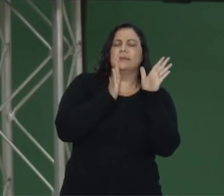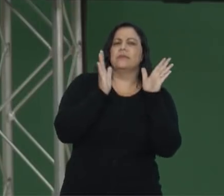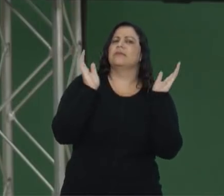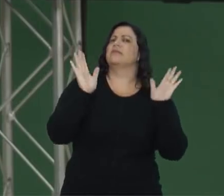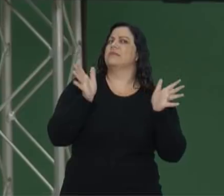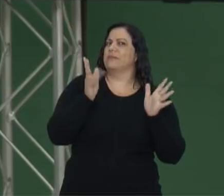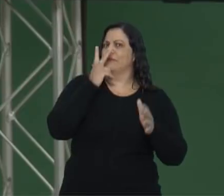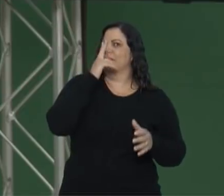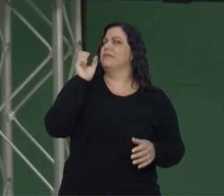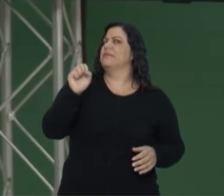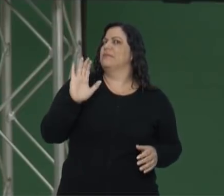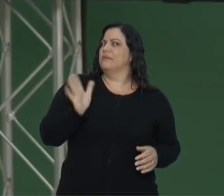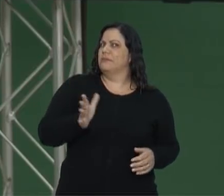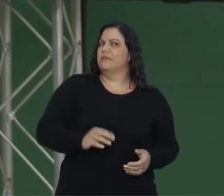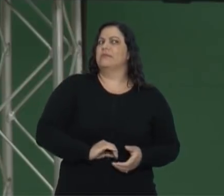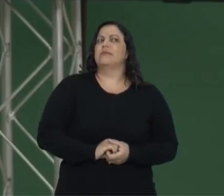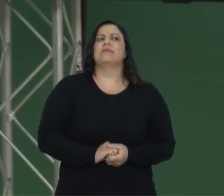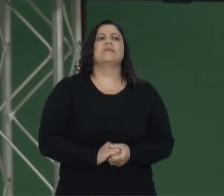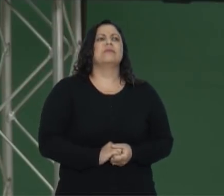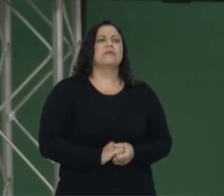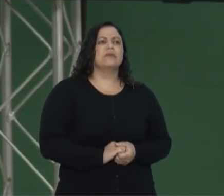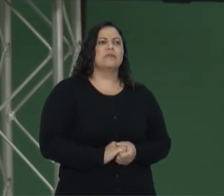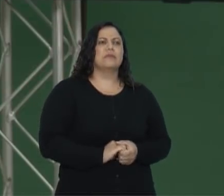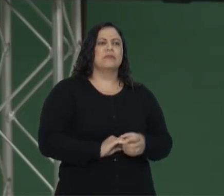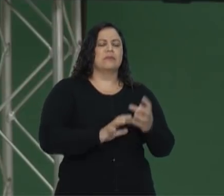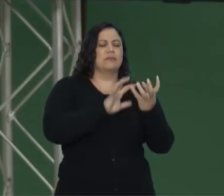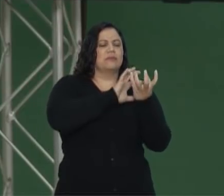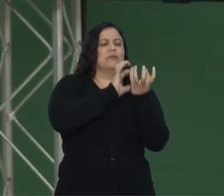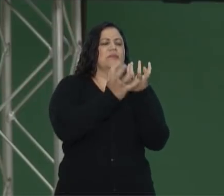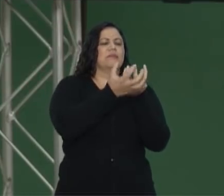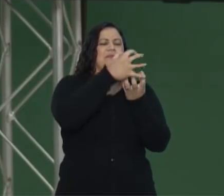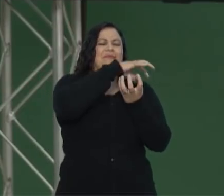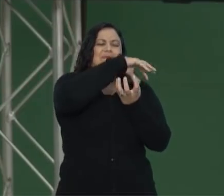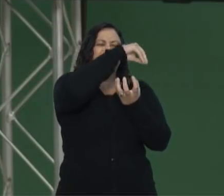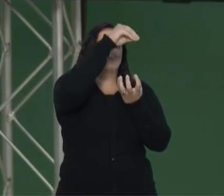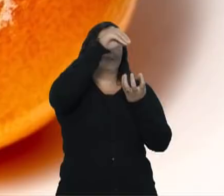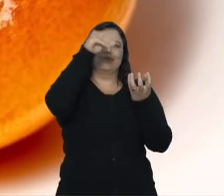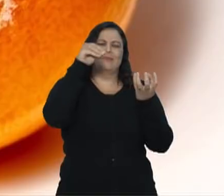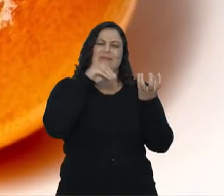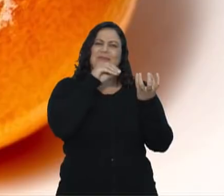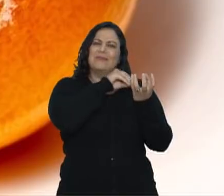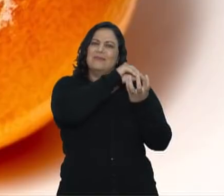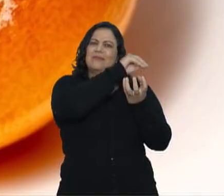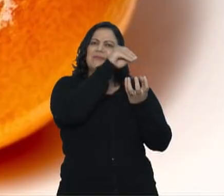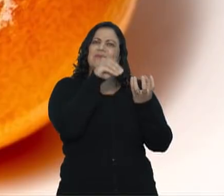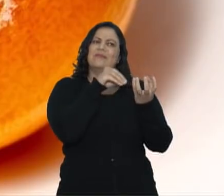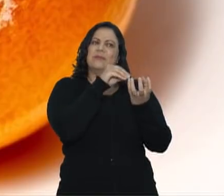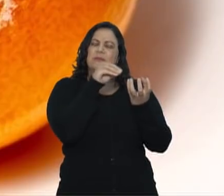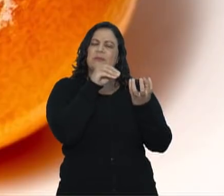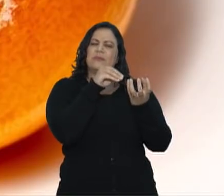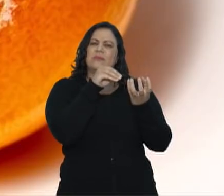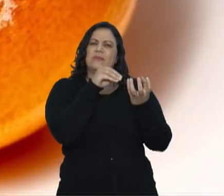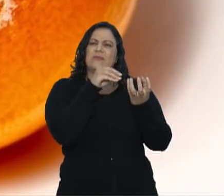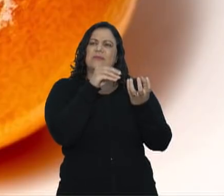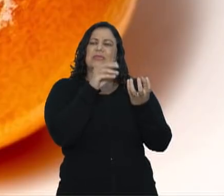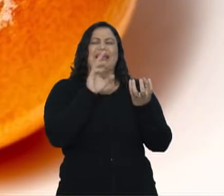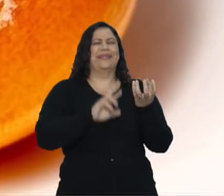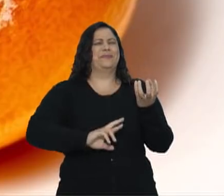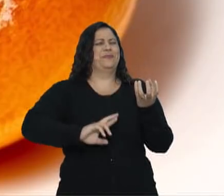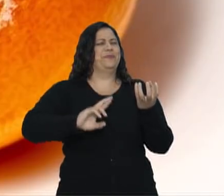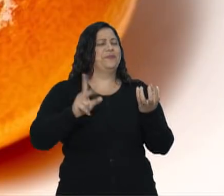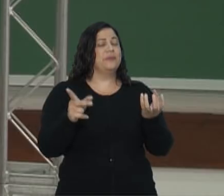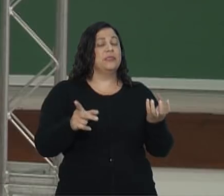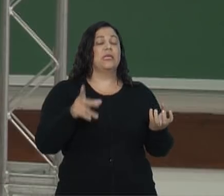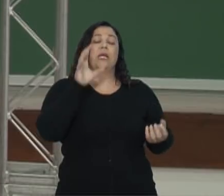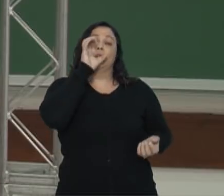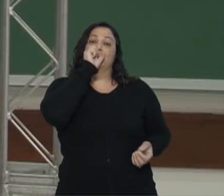já. Sua consistência, seu cheiro e seu sabor são bem diferentes de uma laranja fresca. Então,